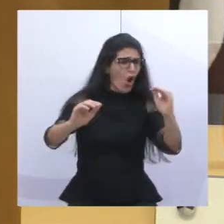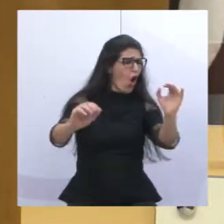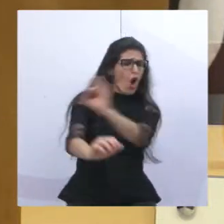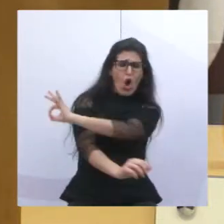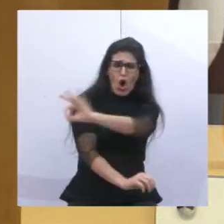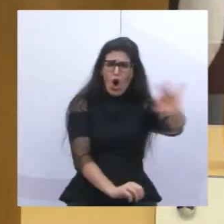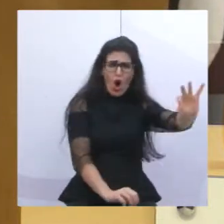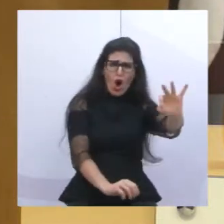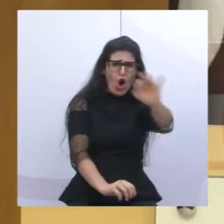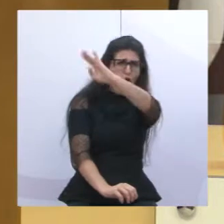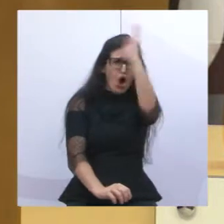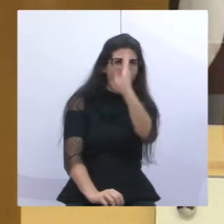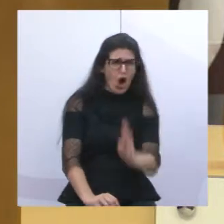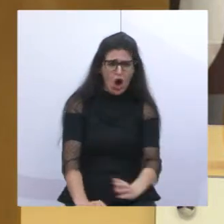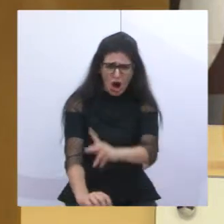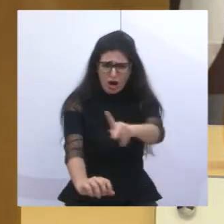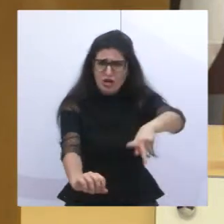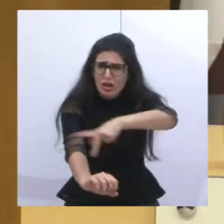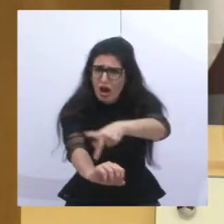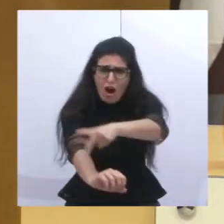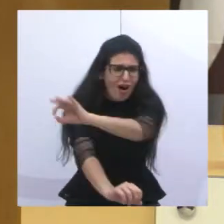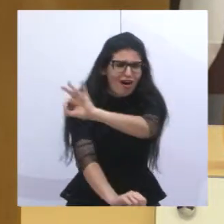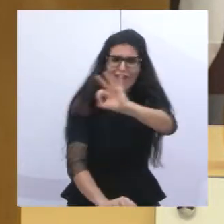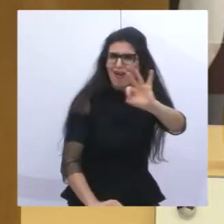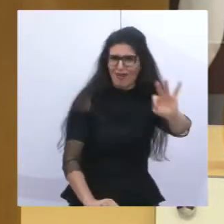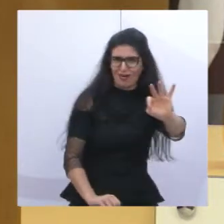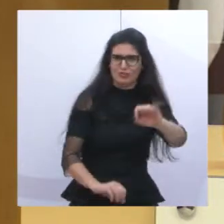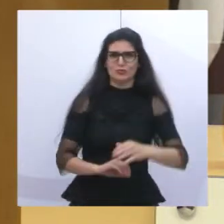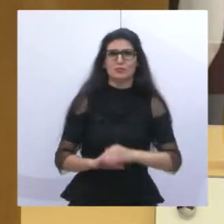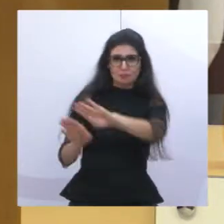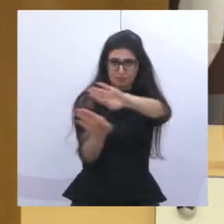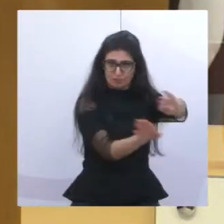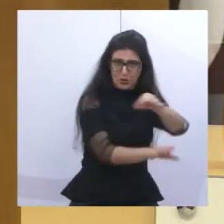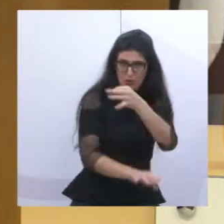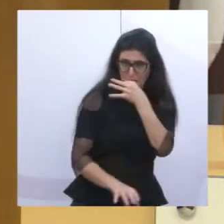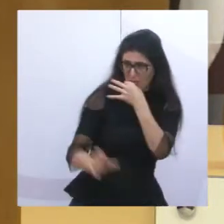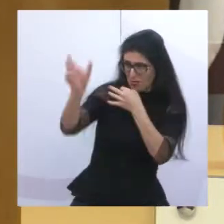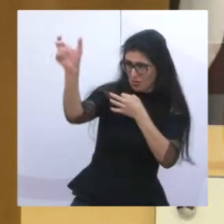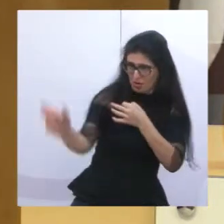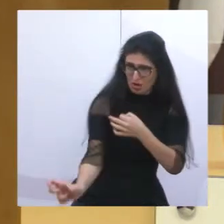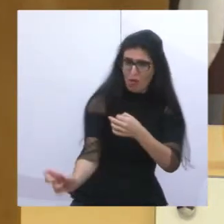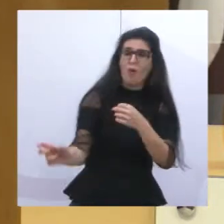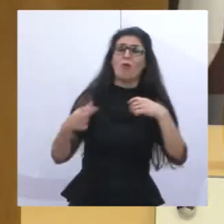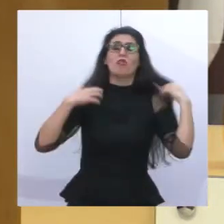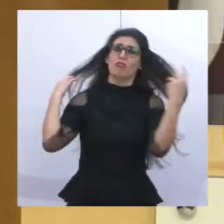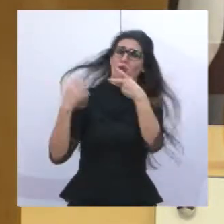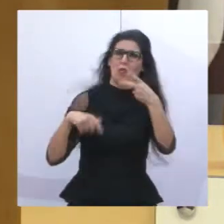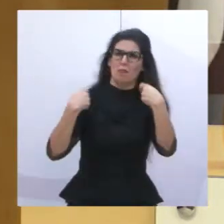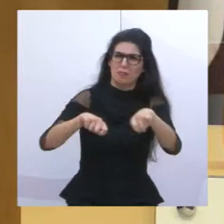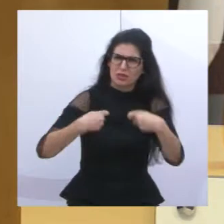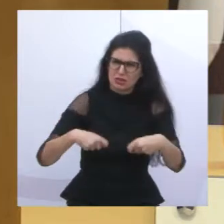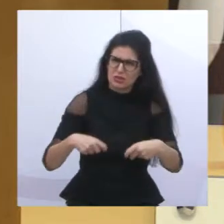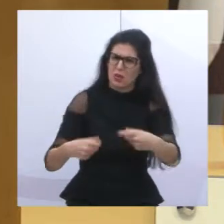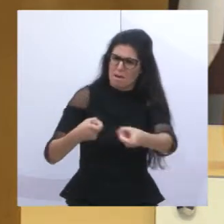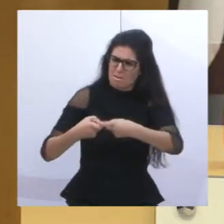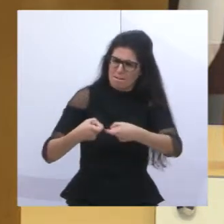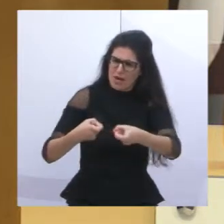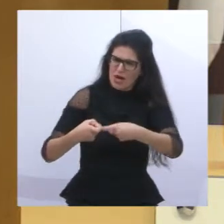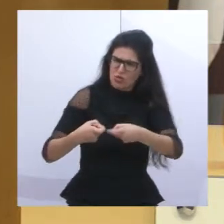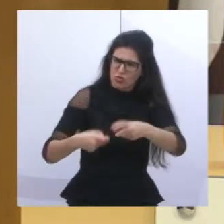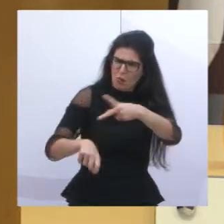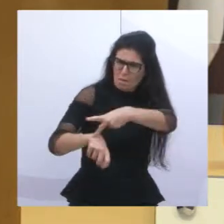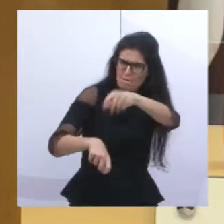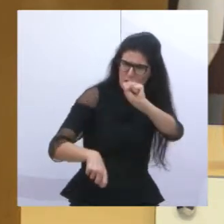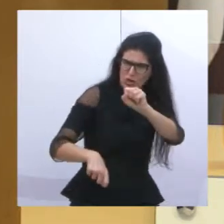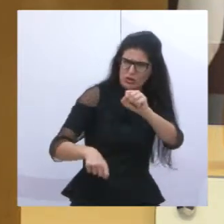o doutor, essa obrigação de manter tanto os médicos especialistas quanto a medicação